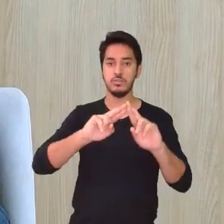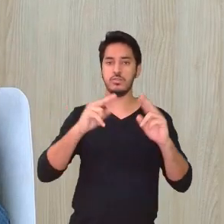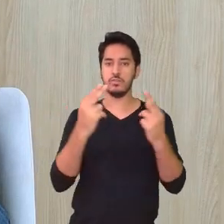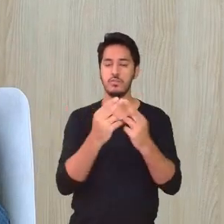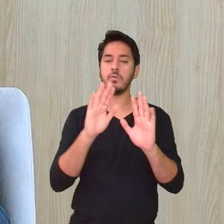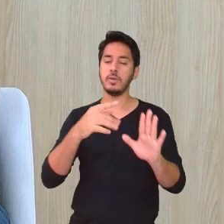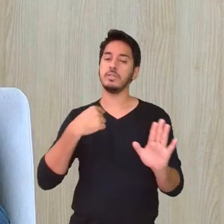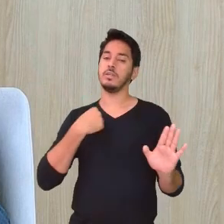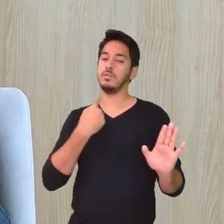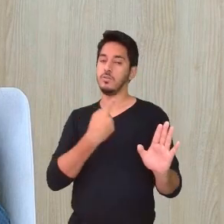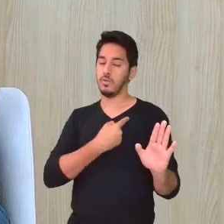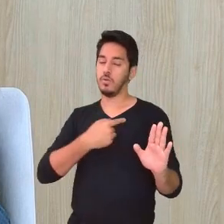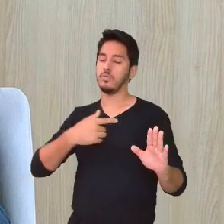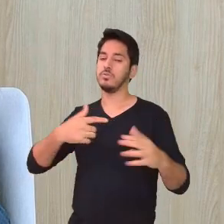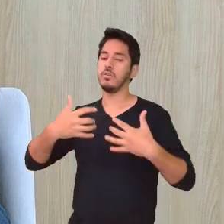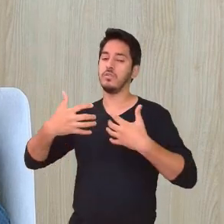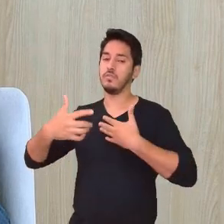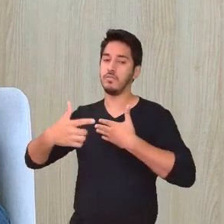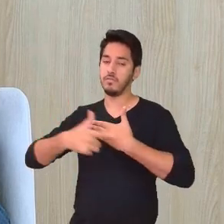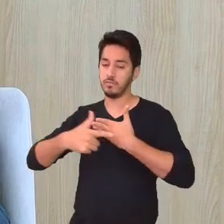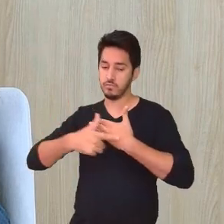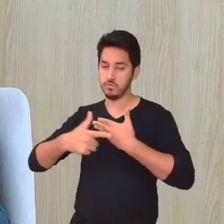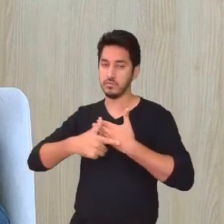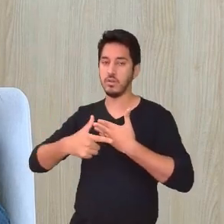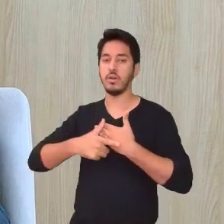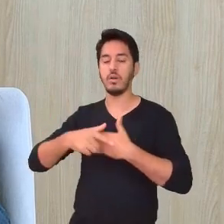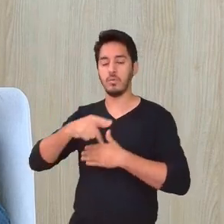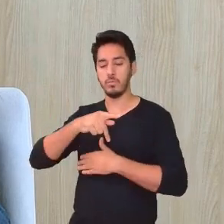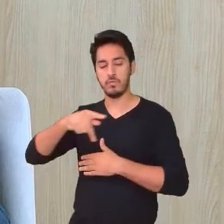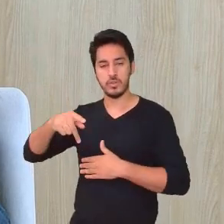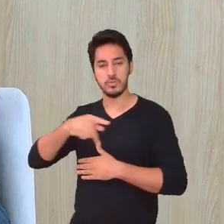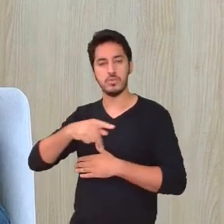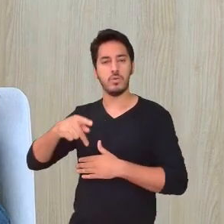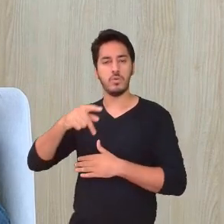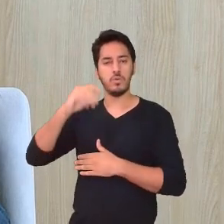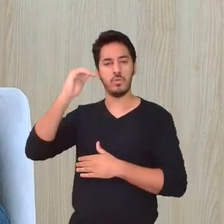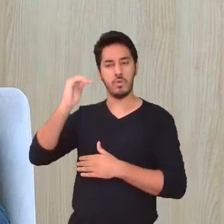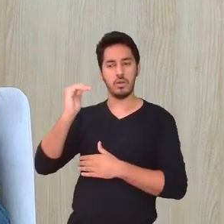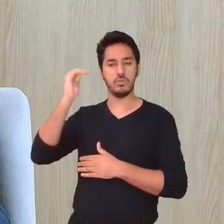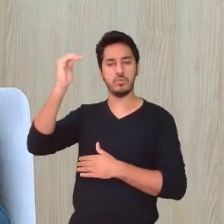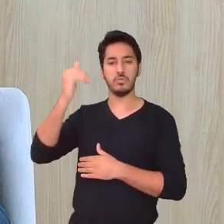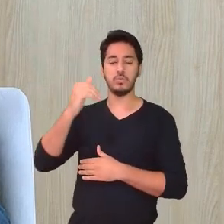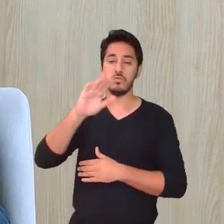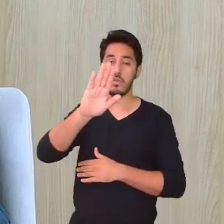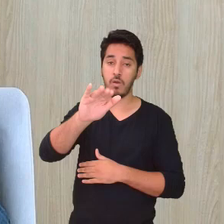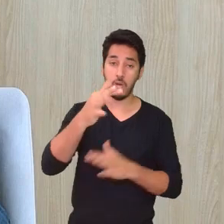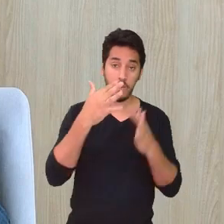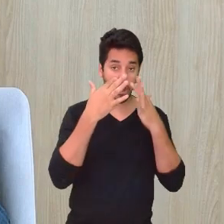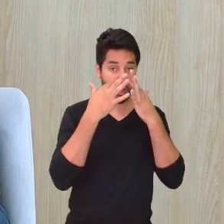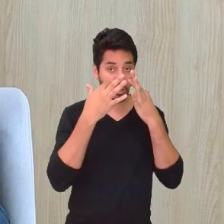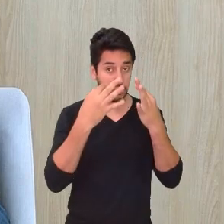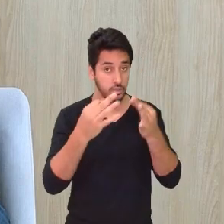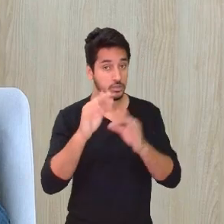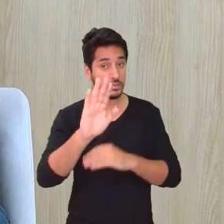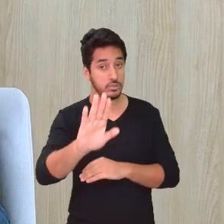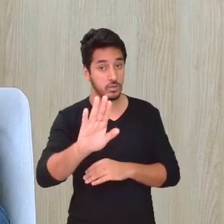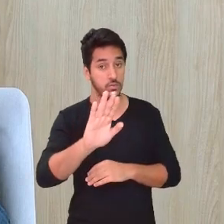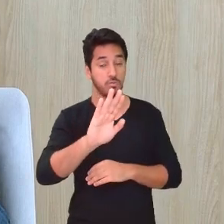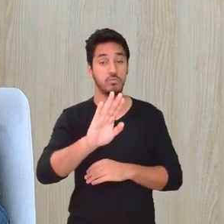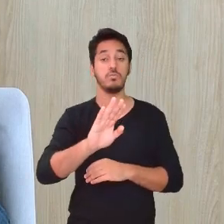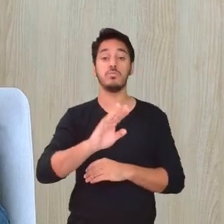né, dos educadores, dos adultos, né, dos responsáveis por vocês, chamar atenção a esse detalhe de